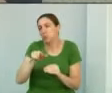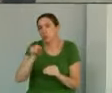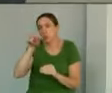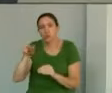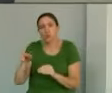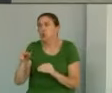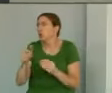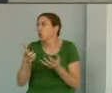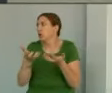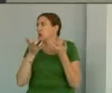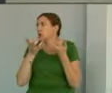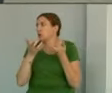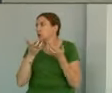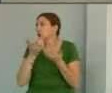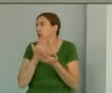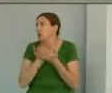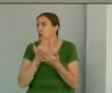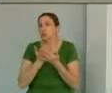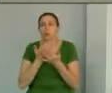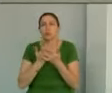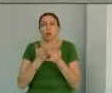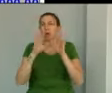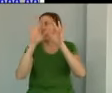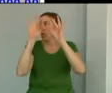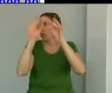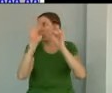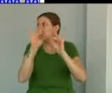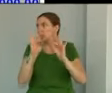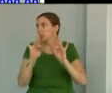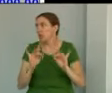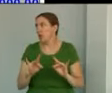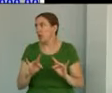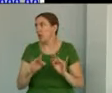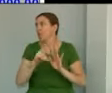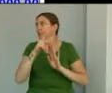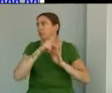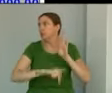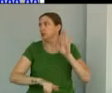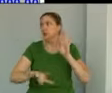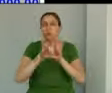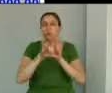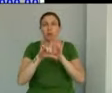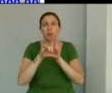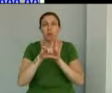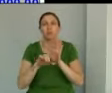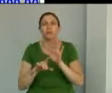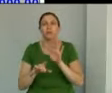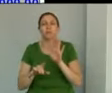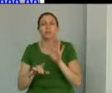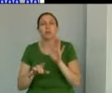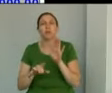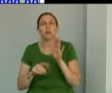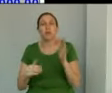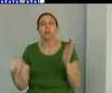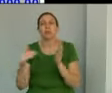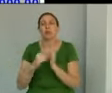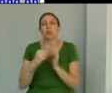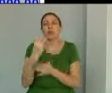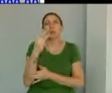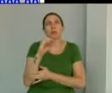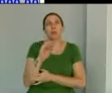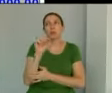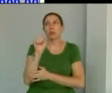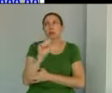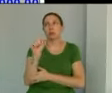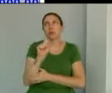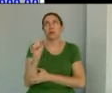fazer um estudo mais detalhado, esse projeto de lei vai vir para a Câmara de Vereadores, aí até agora, até dia 30 de agosto, vai ser disponibilizado também no